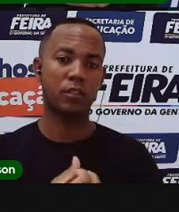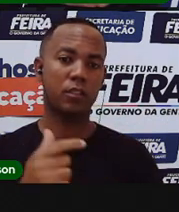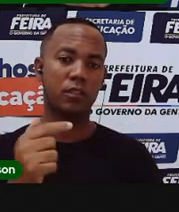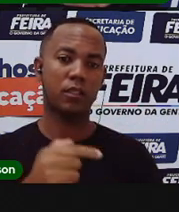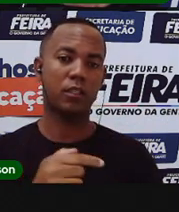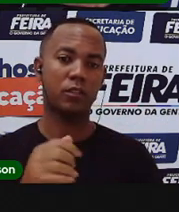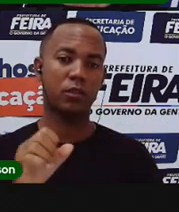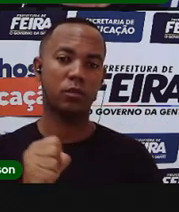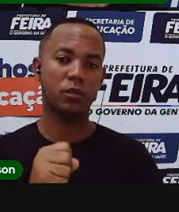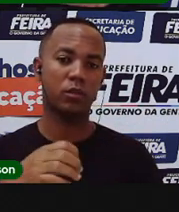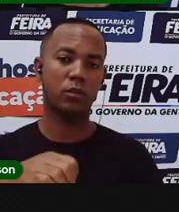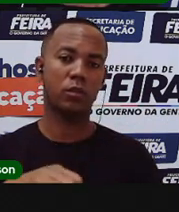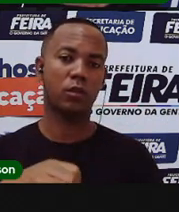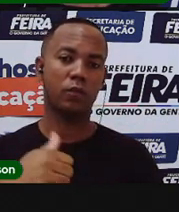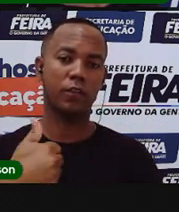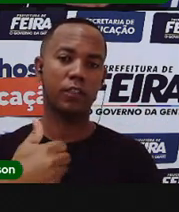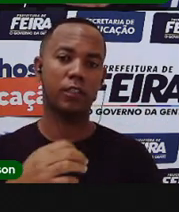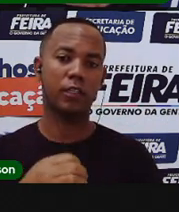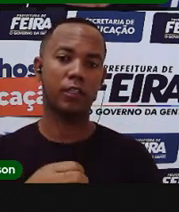8, 9, 10,